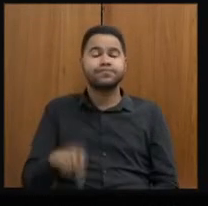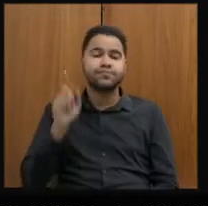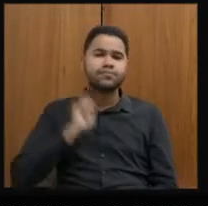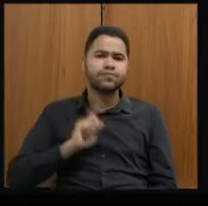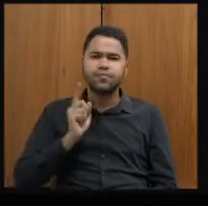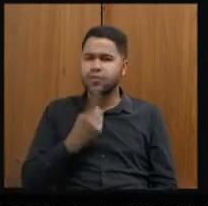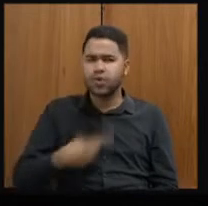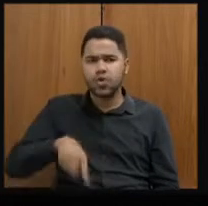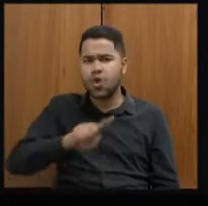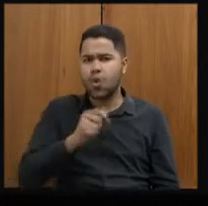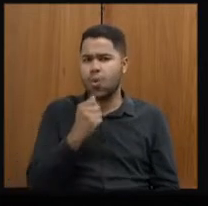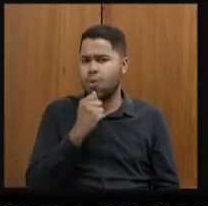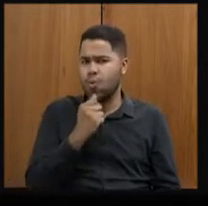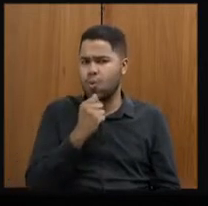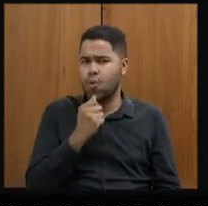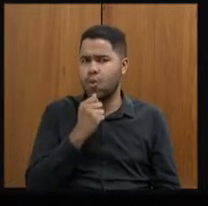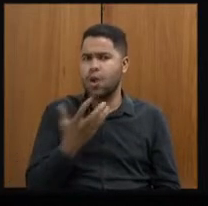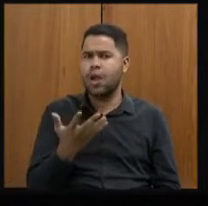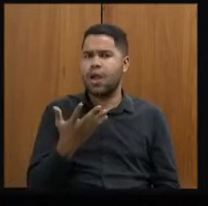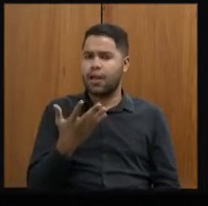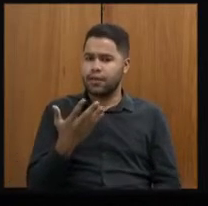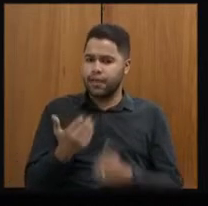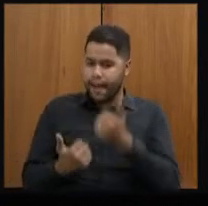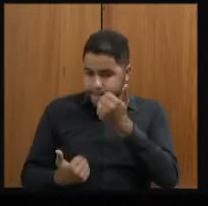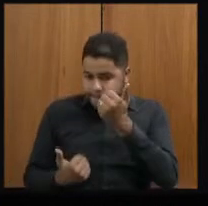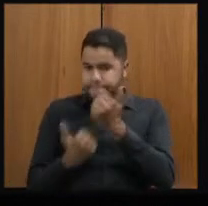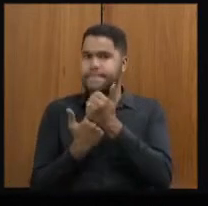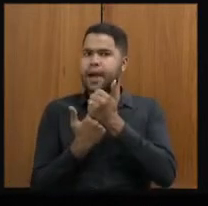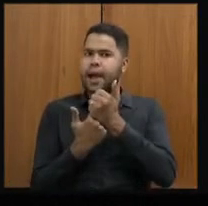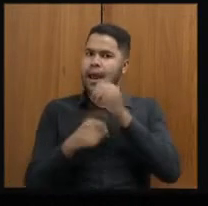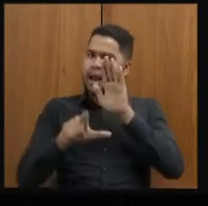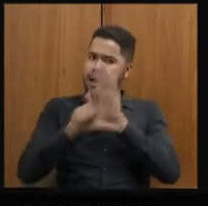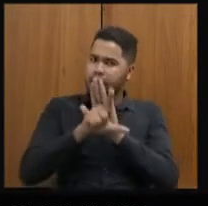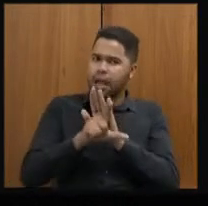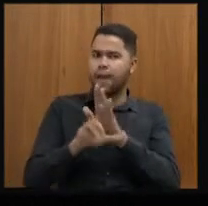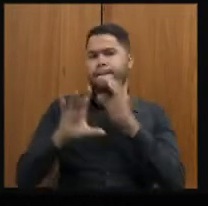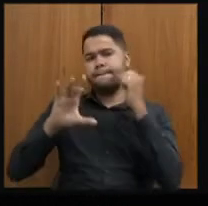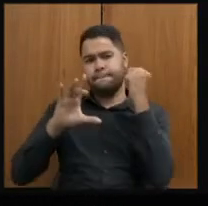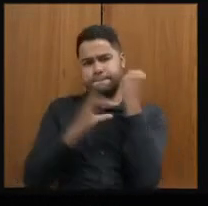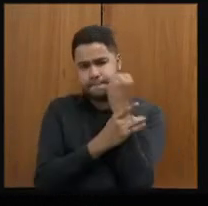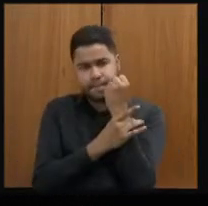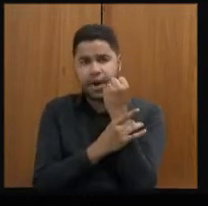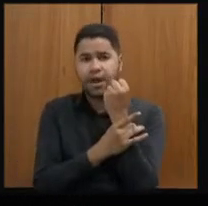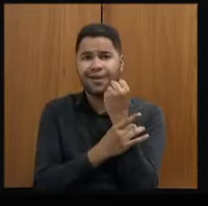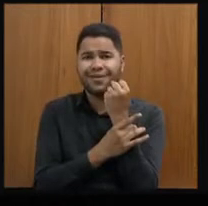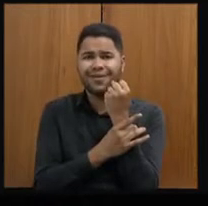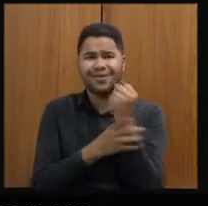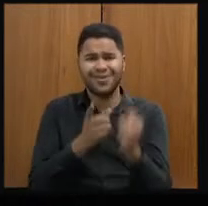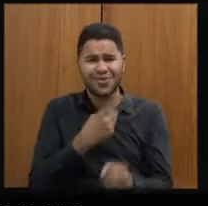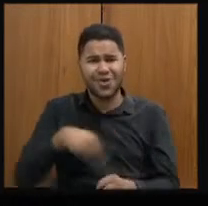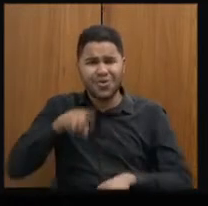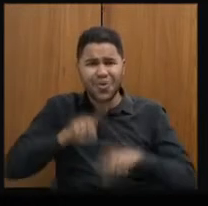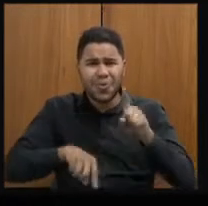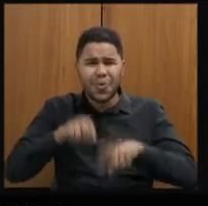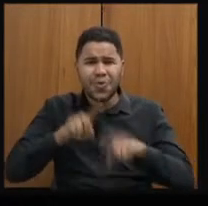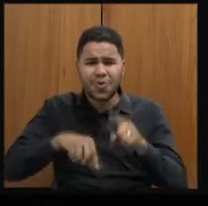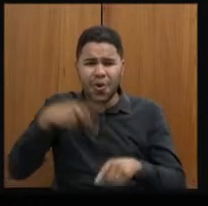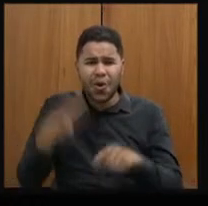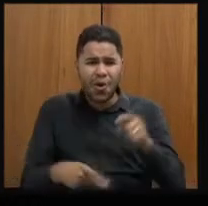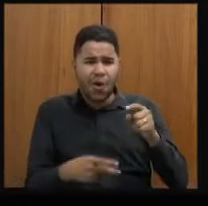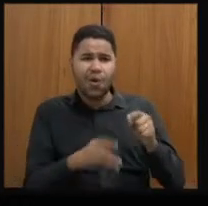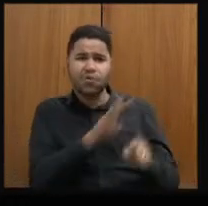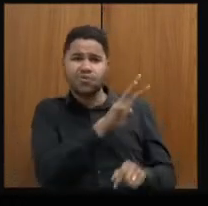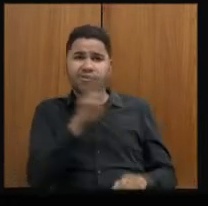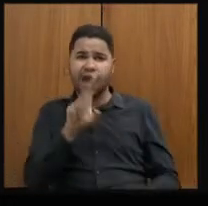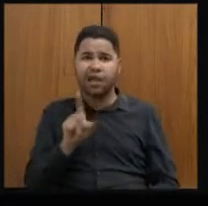E se nós não tiver tivemos essa sustentação legal essa segurança nós nunca vamos ter um produto nosso incluído no